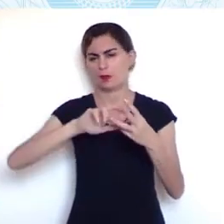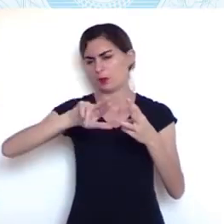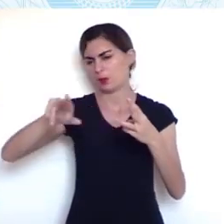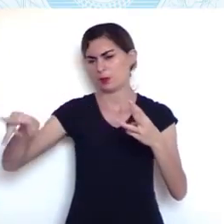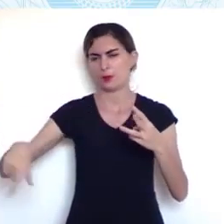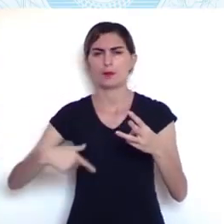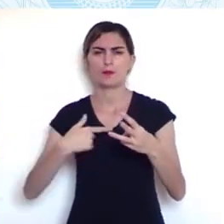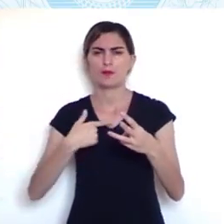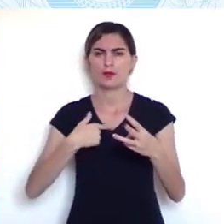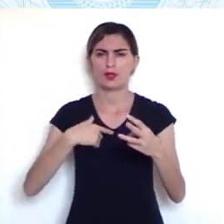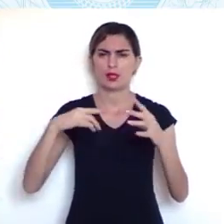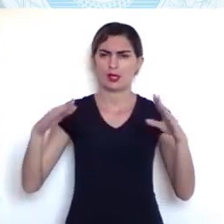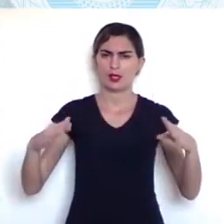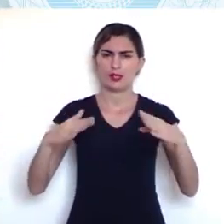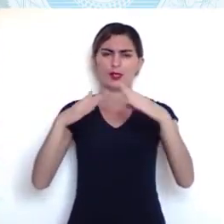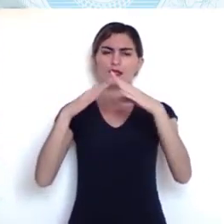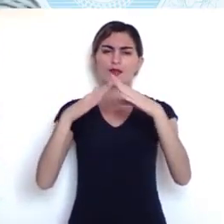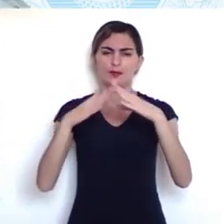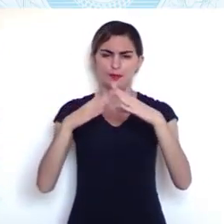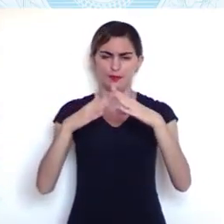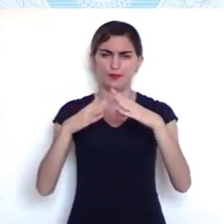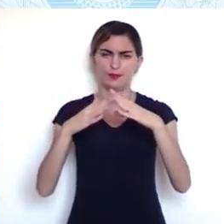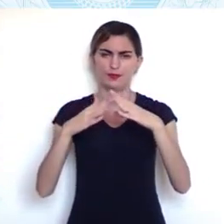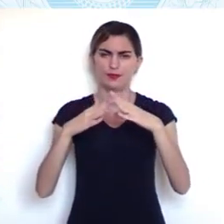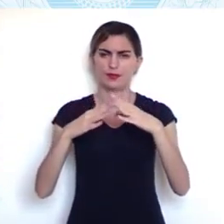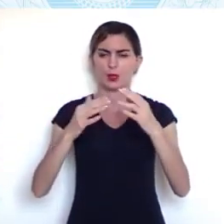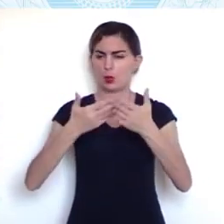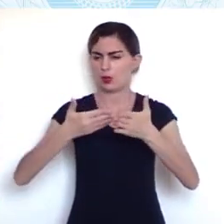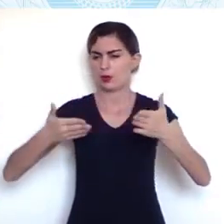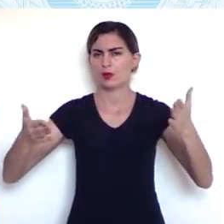Sistina, a criação do homem.